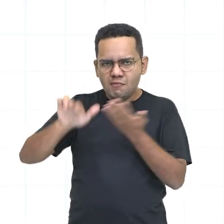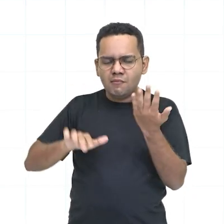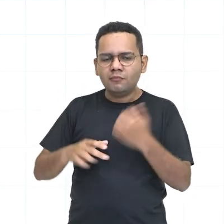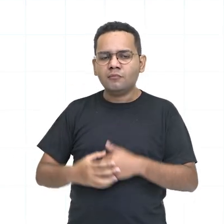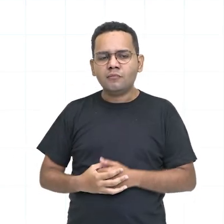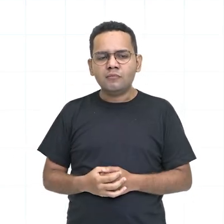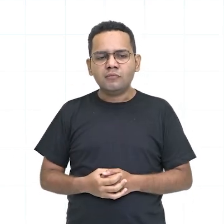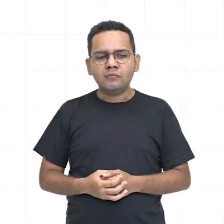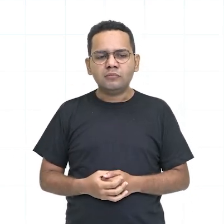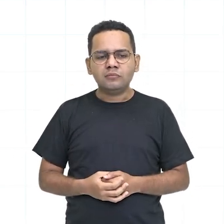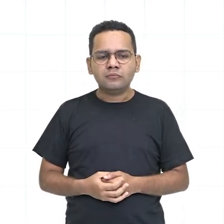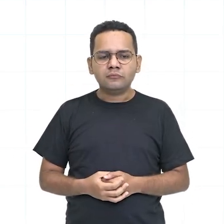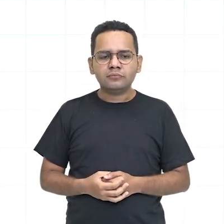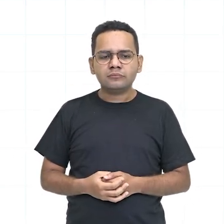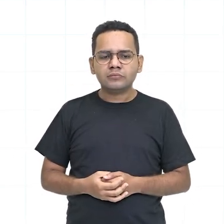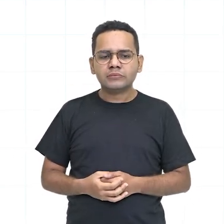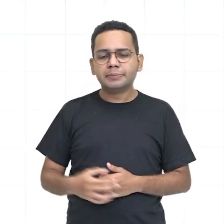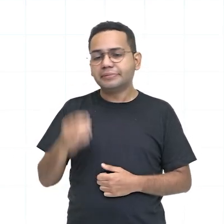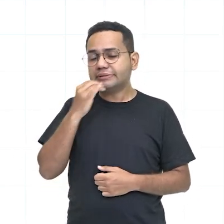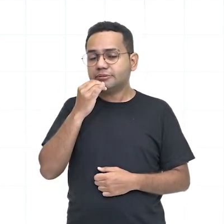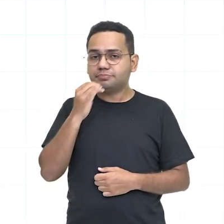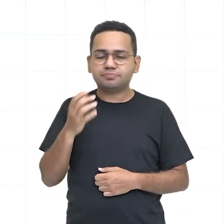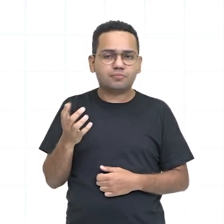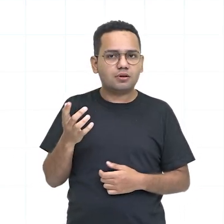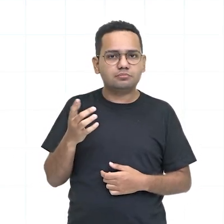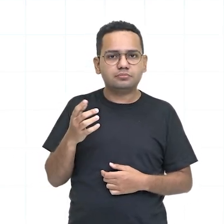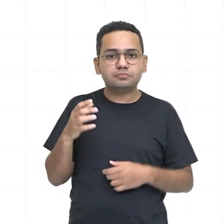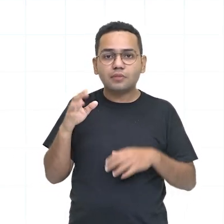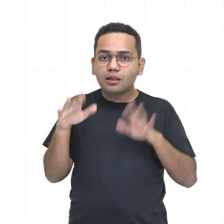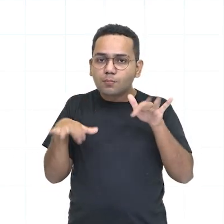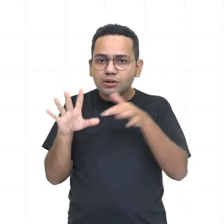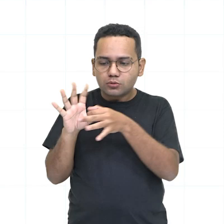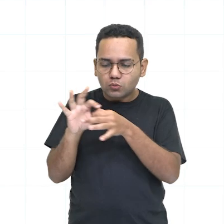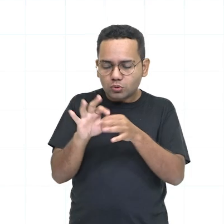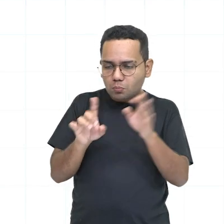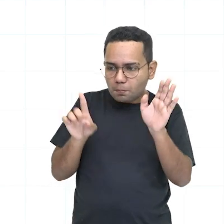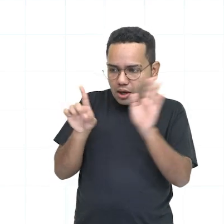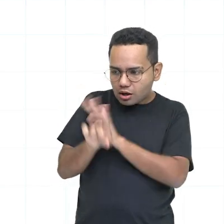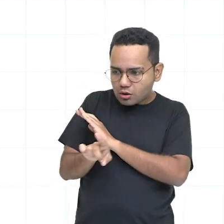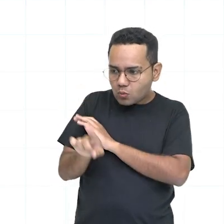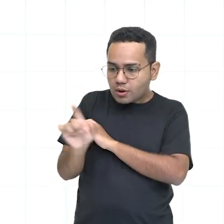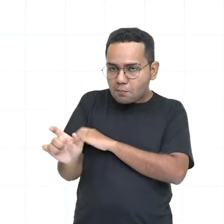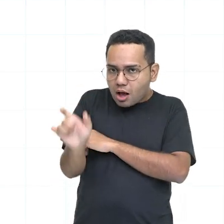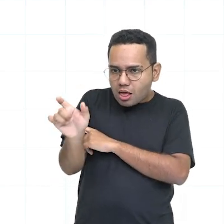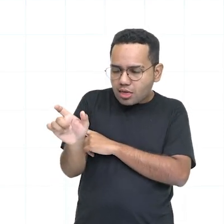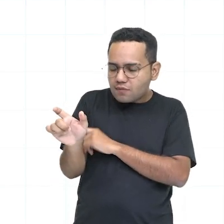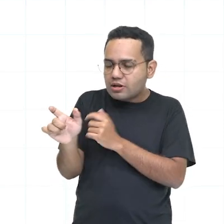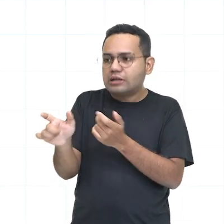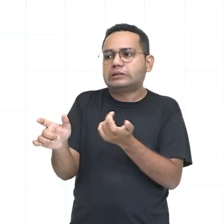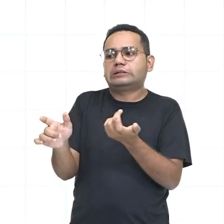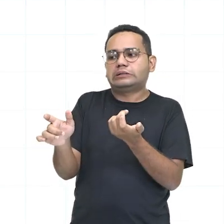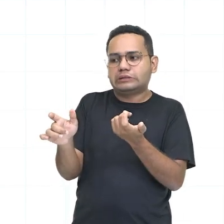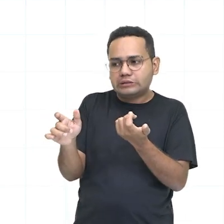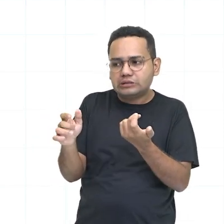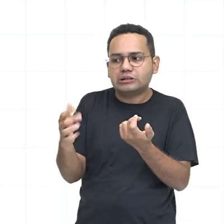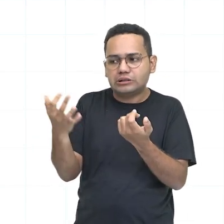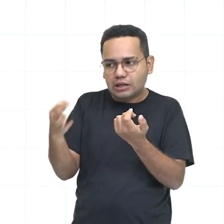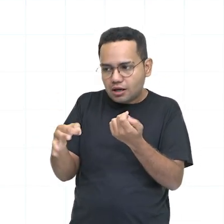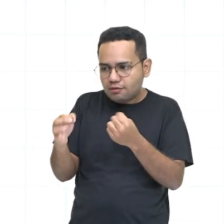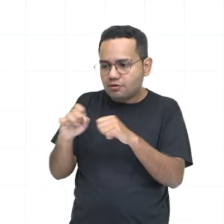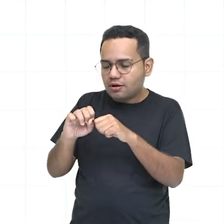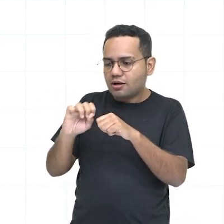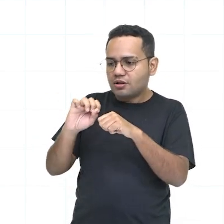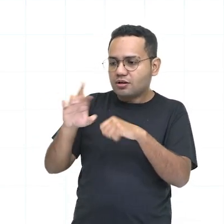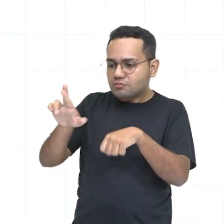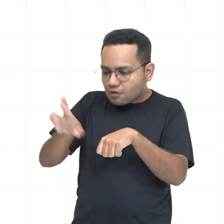faço sempre ao verbo, qual estou ali dentro daquele contexto, e a resposta dessas perguntas é sempre um advérbio. Então, ele